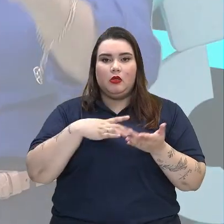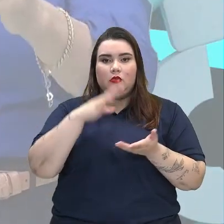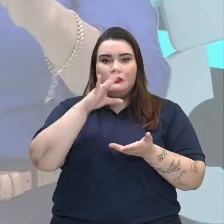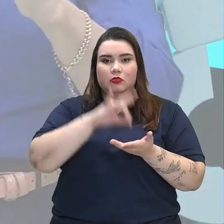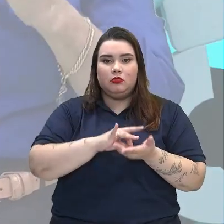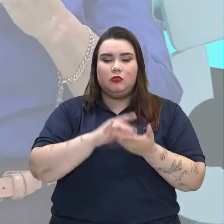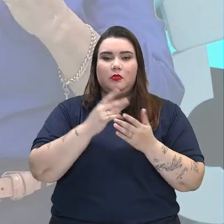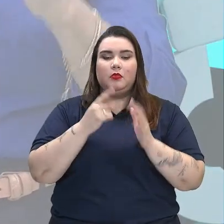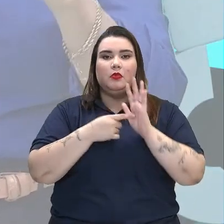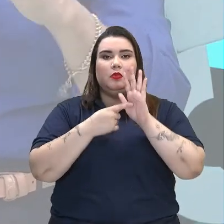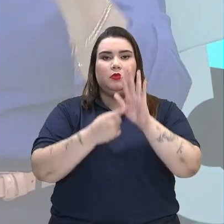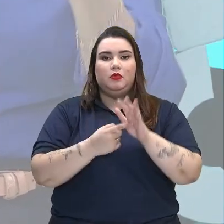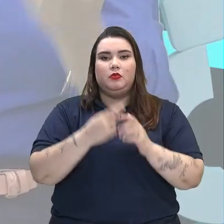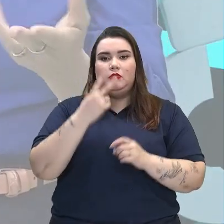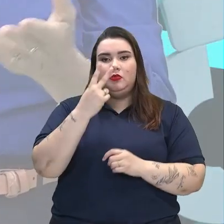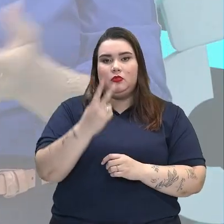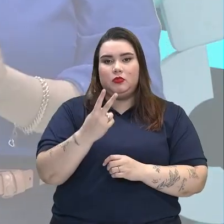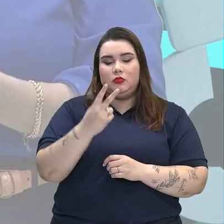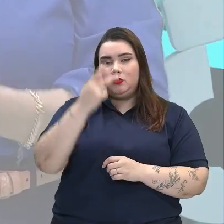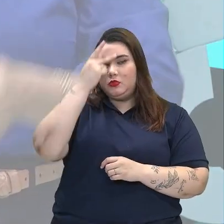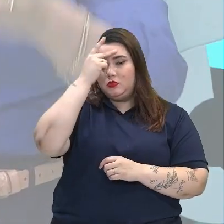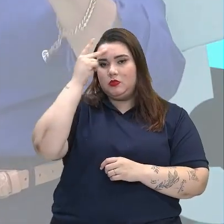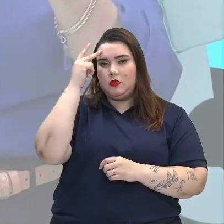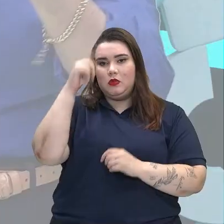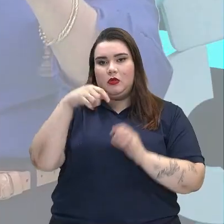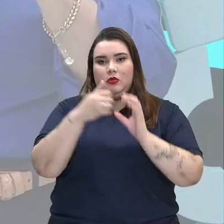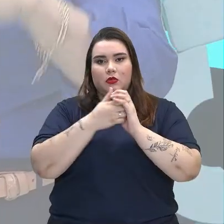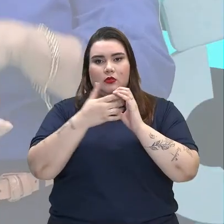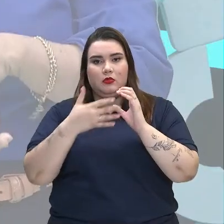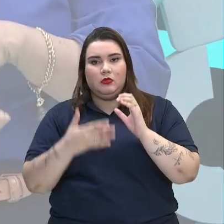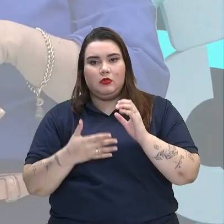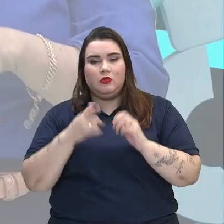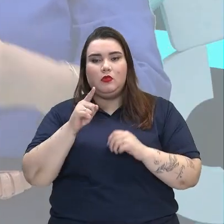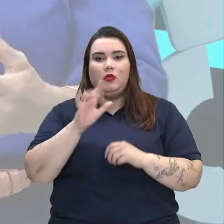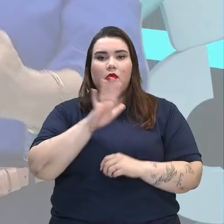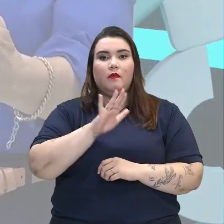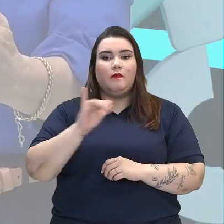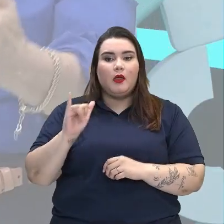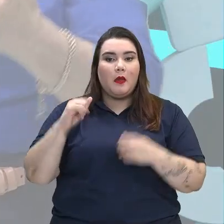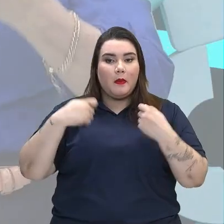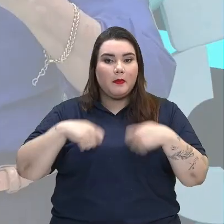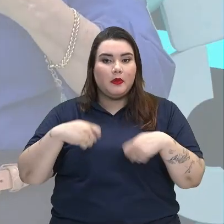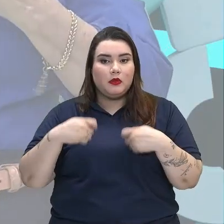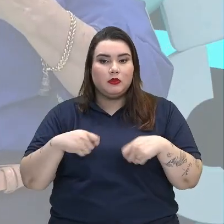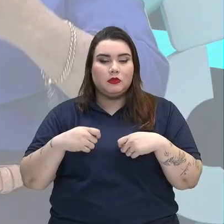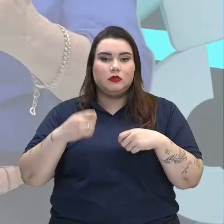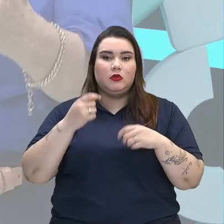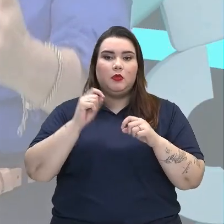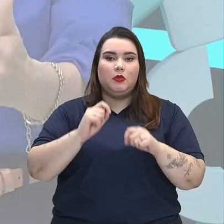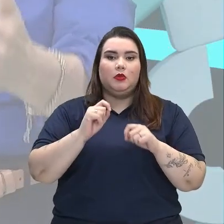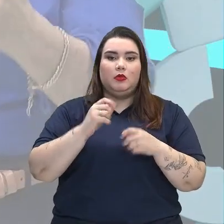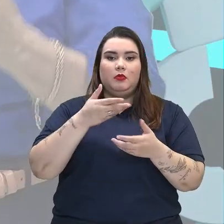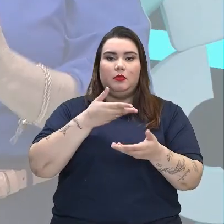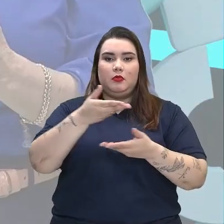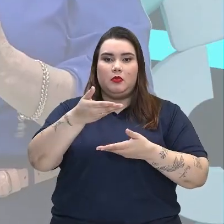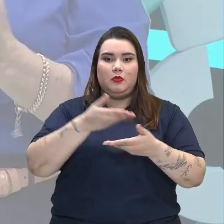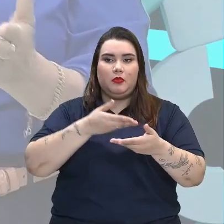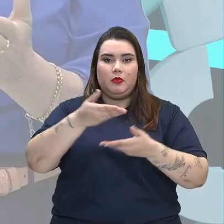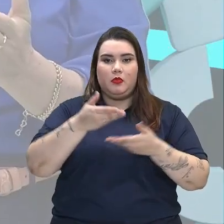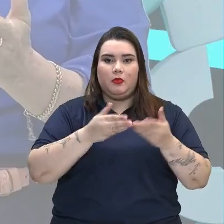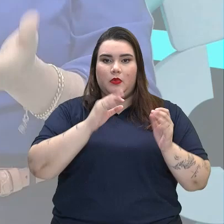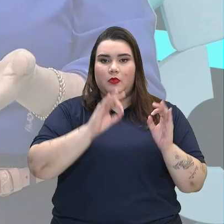de 2 interlocutores, isso é uma característica, o que vai exigir a alternância